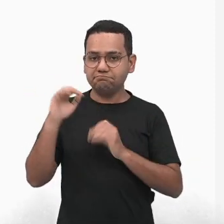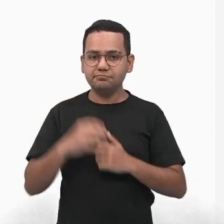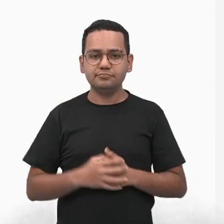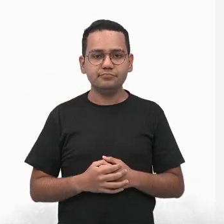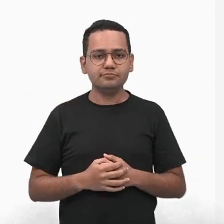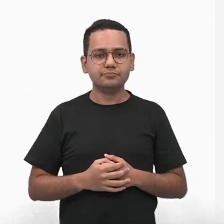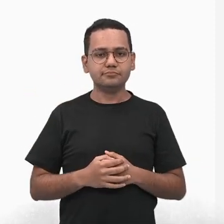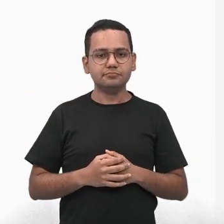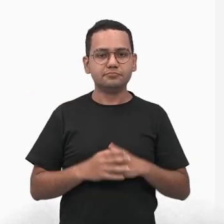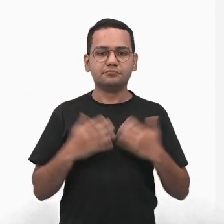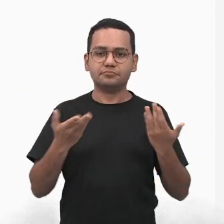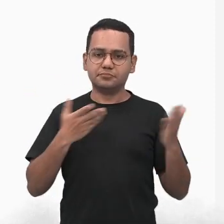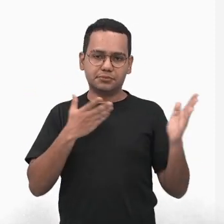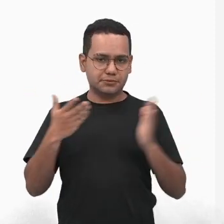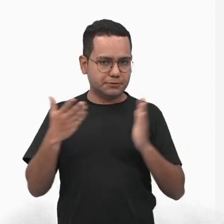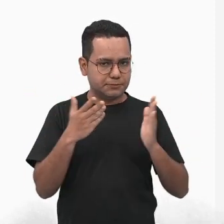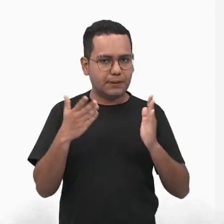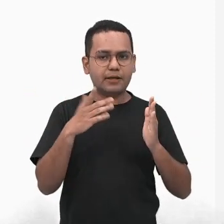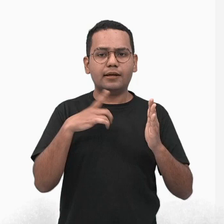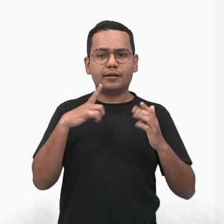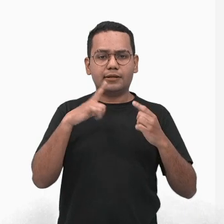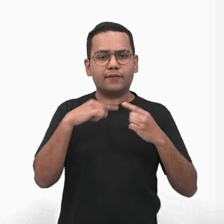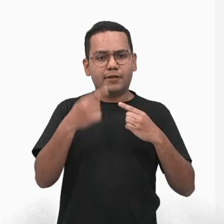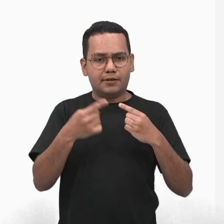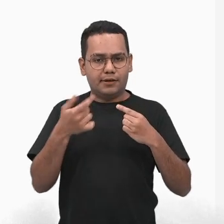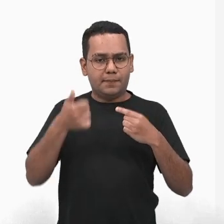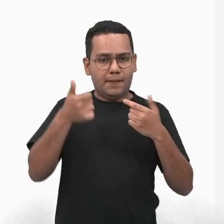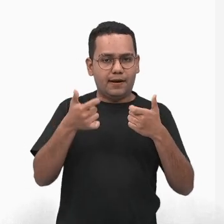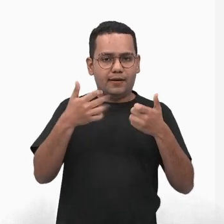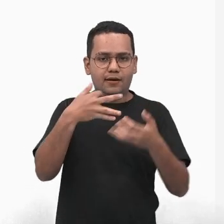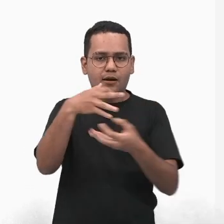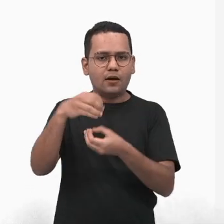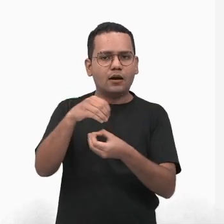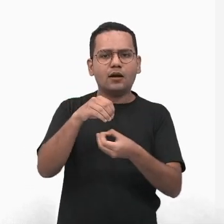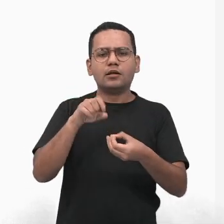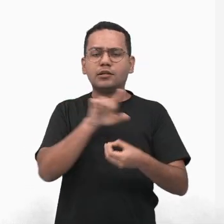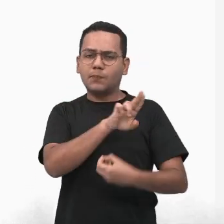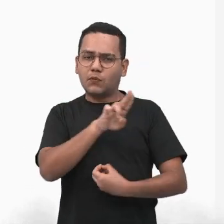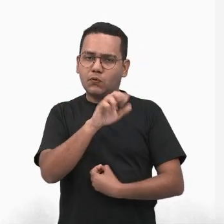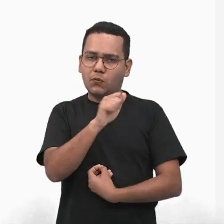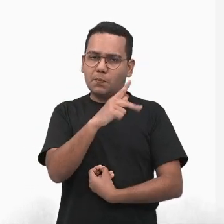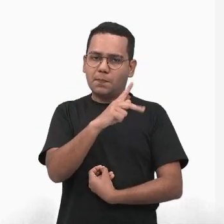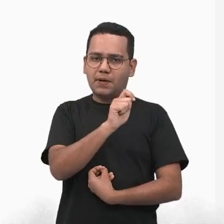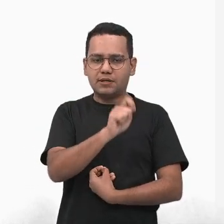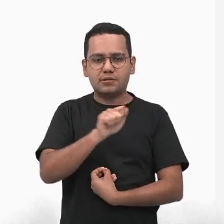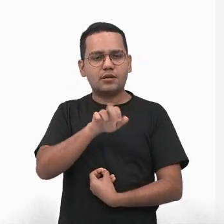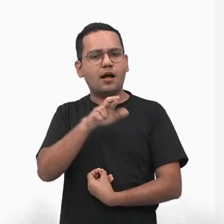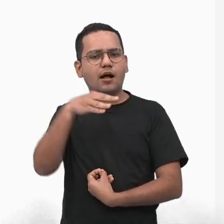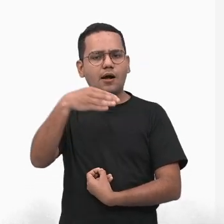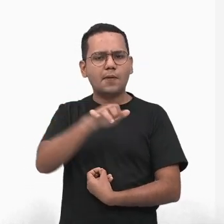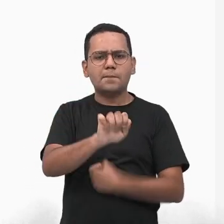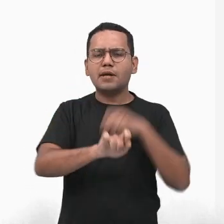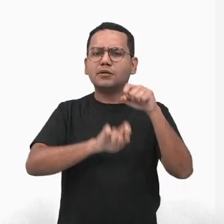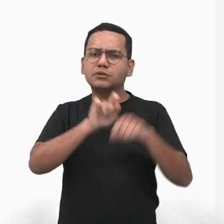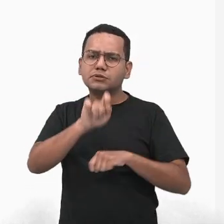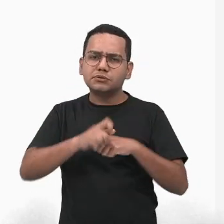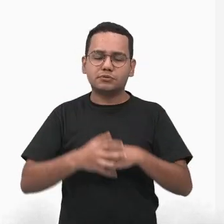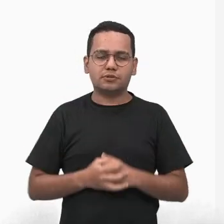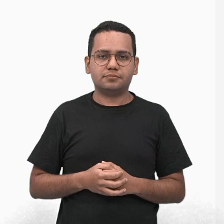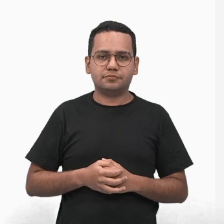antecedeu a eclosão da Primeira Guerra Mundial é conhecida pelo nome de paz armada, pois as grandes potências, convencidas da